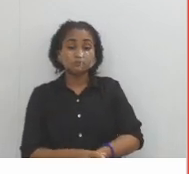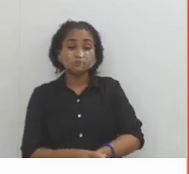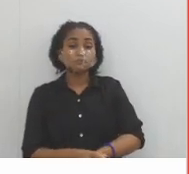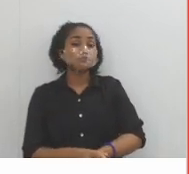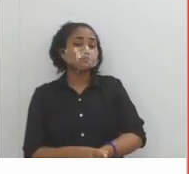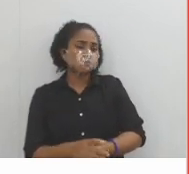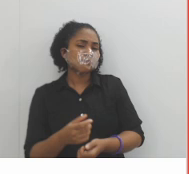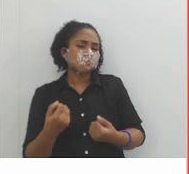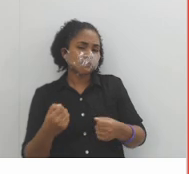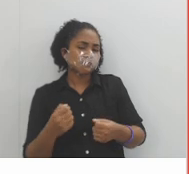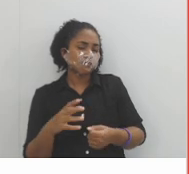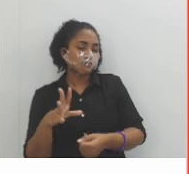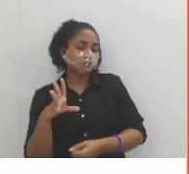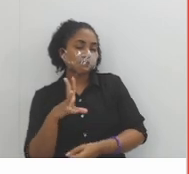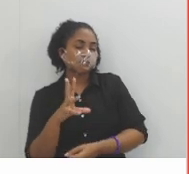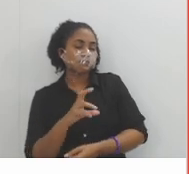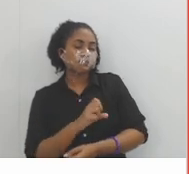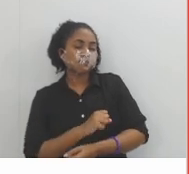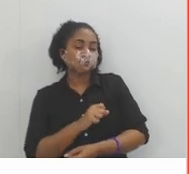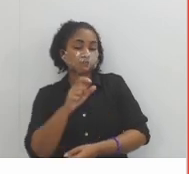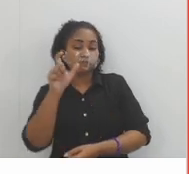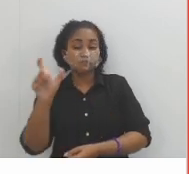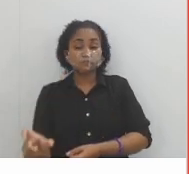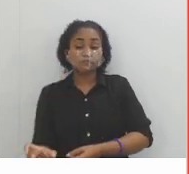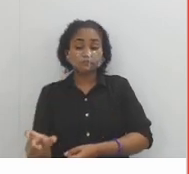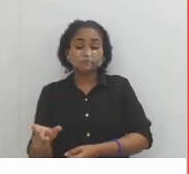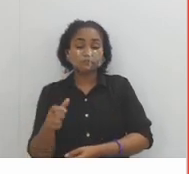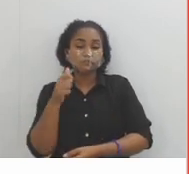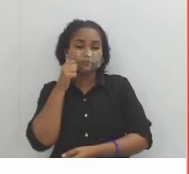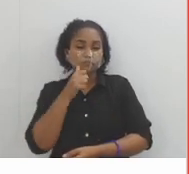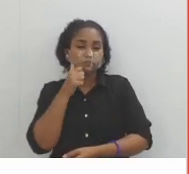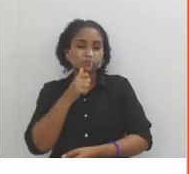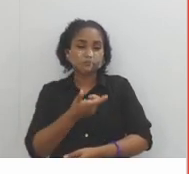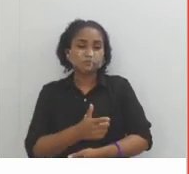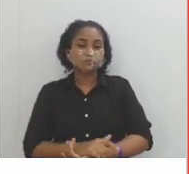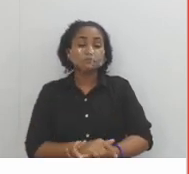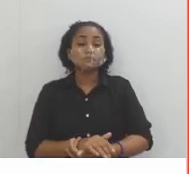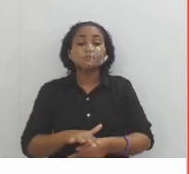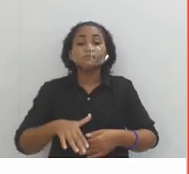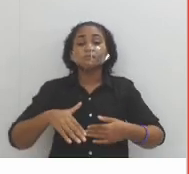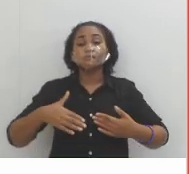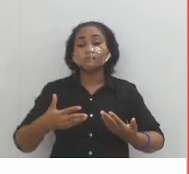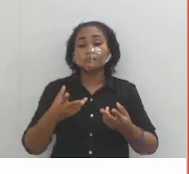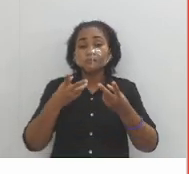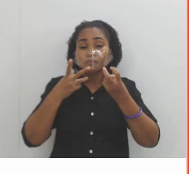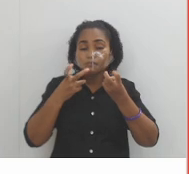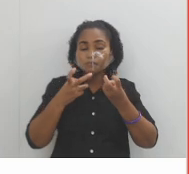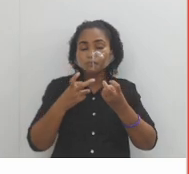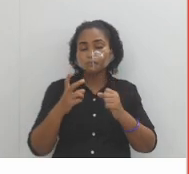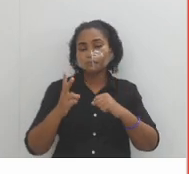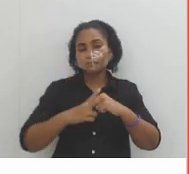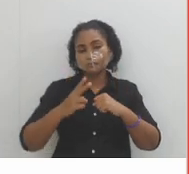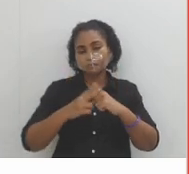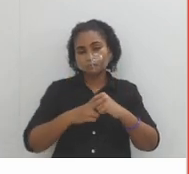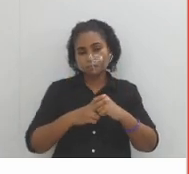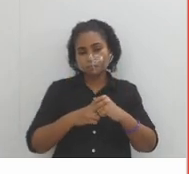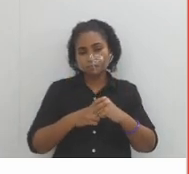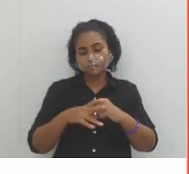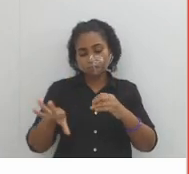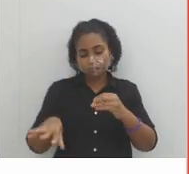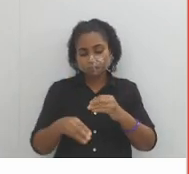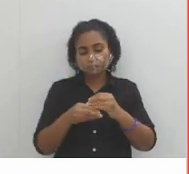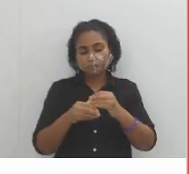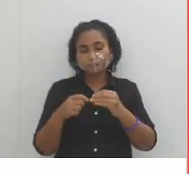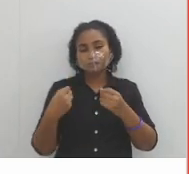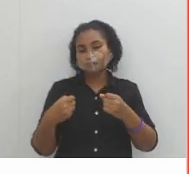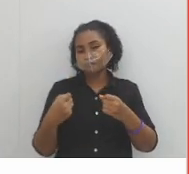deve amar aquela mulher. Percebam que entre o verbo amar e o seu